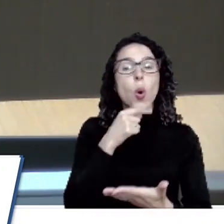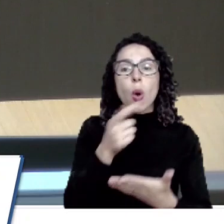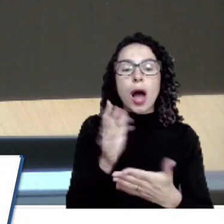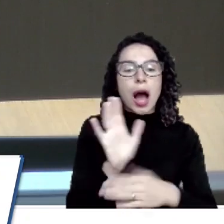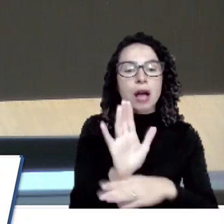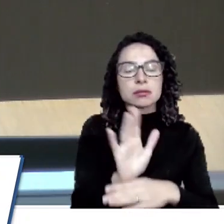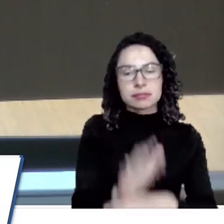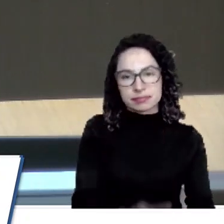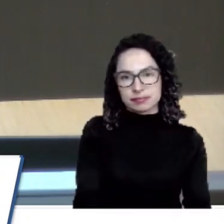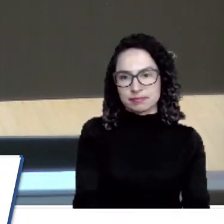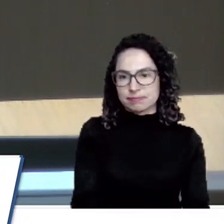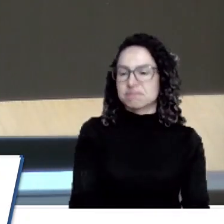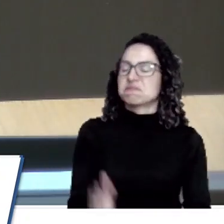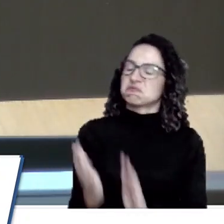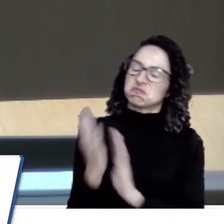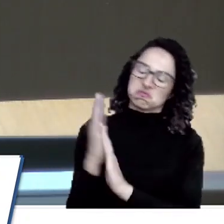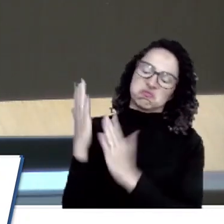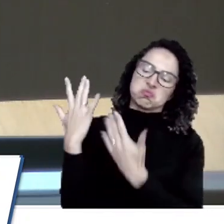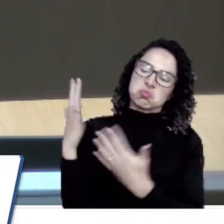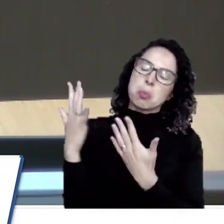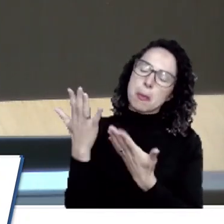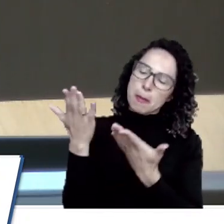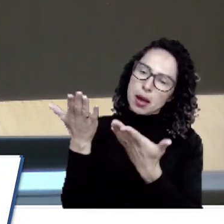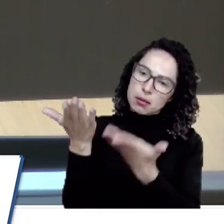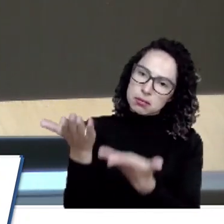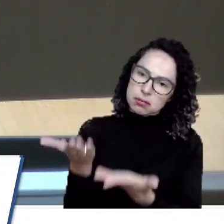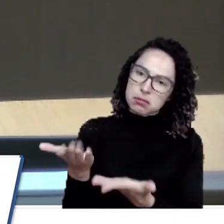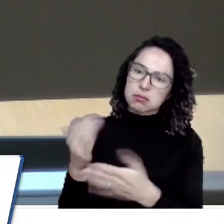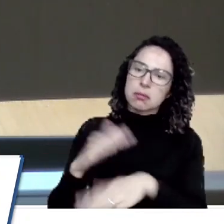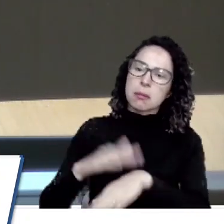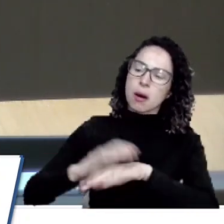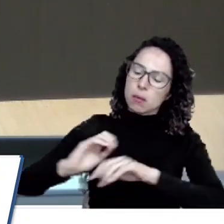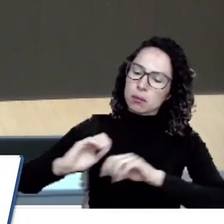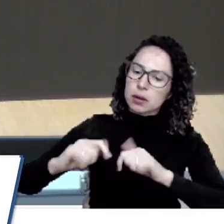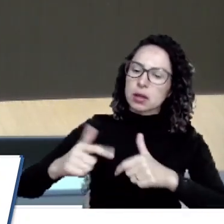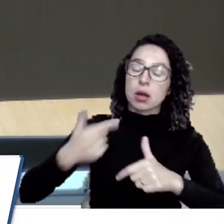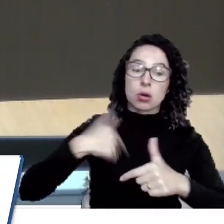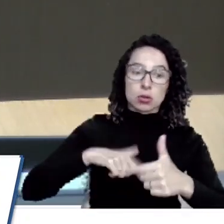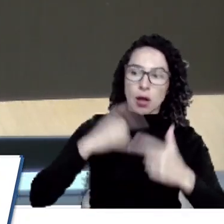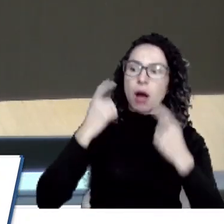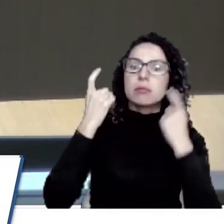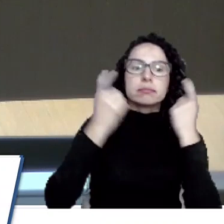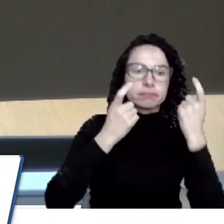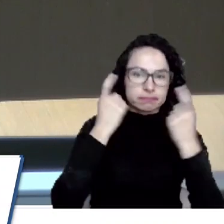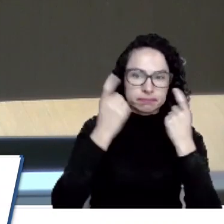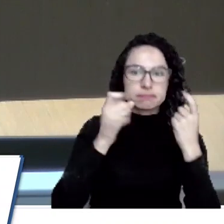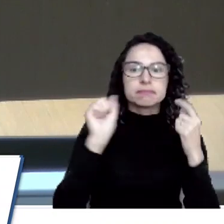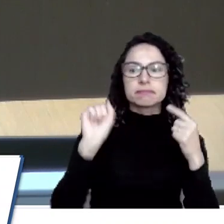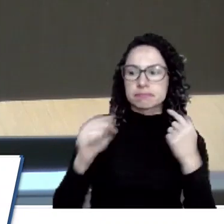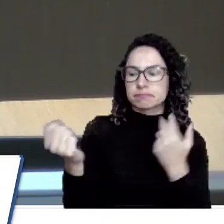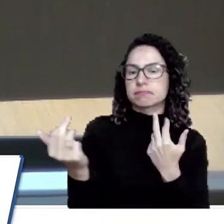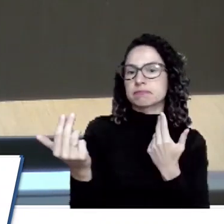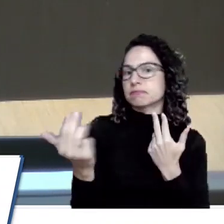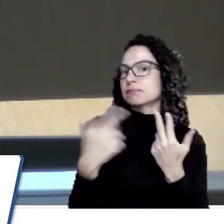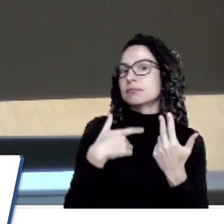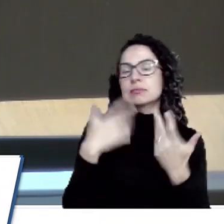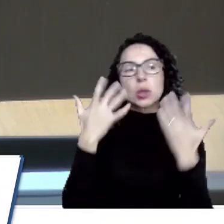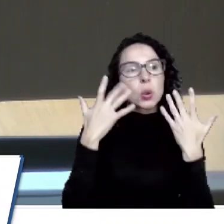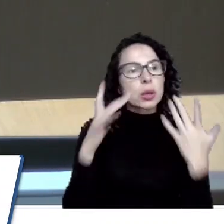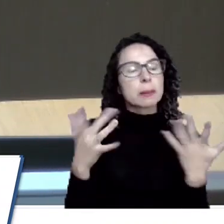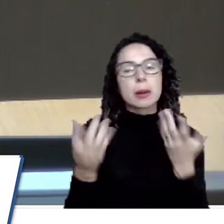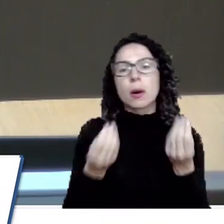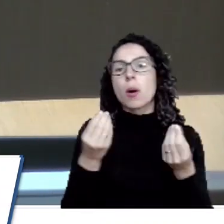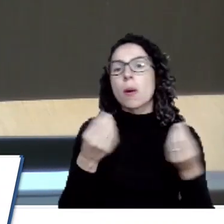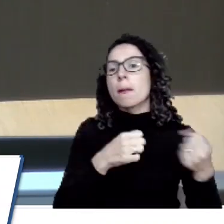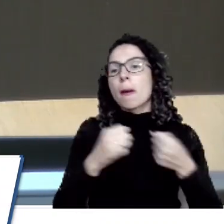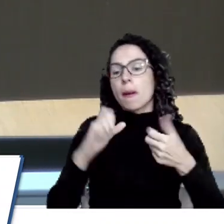Exatamente. Então, parabéns pela sua iniciativa, estamos preocupados com isso, também não sabemos, porque se o Executivo que toma conta